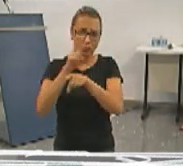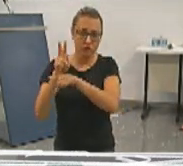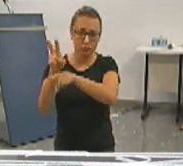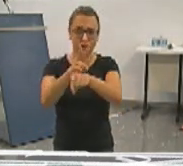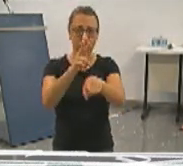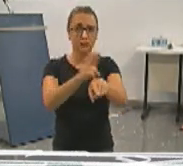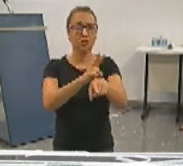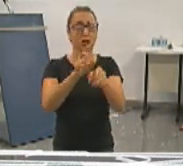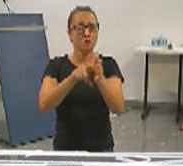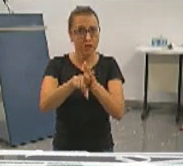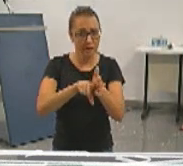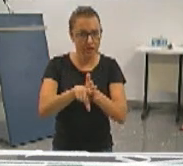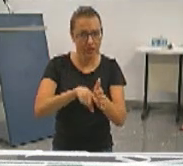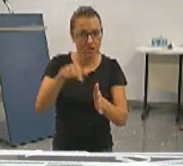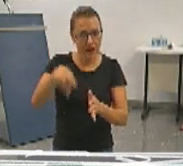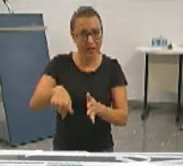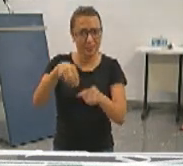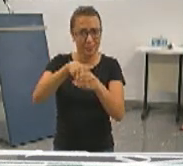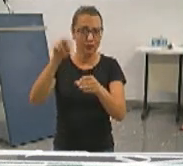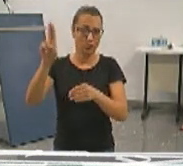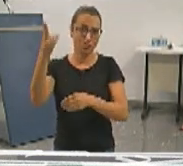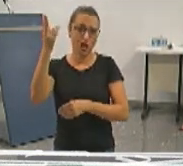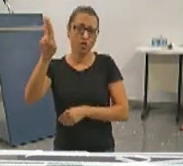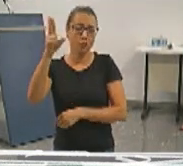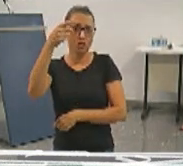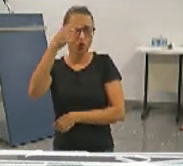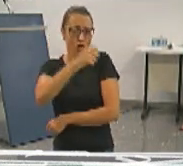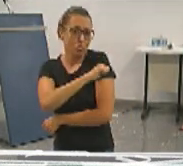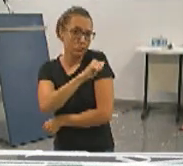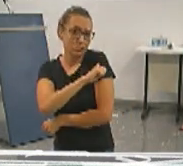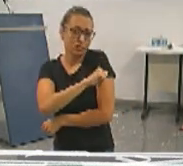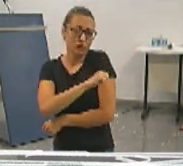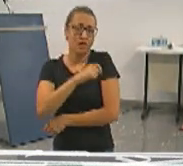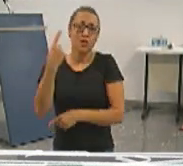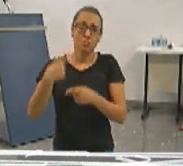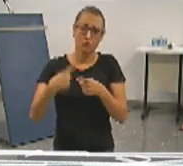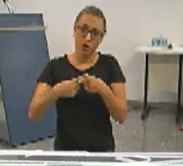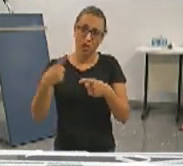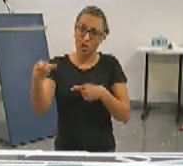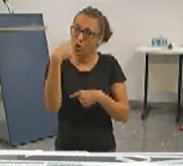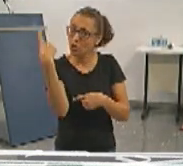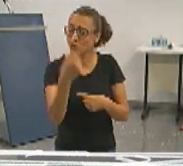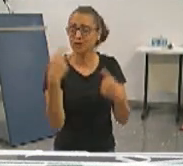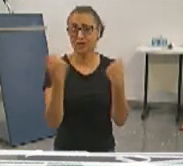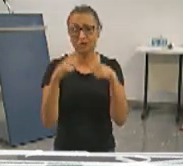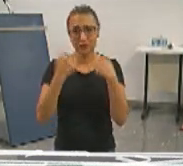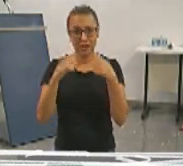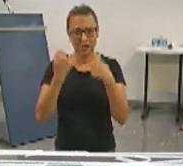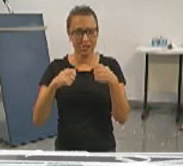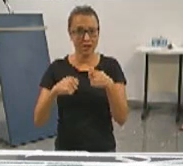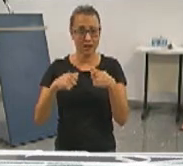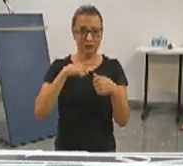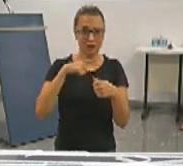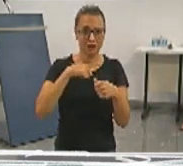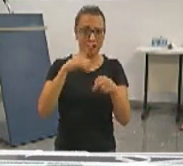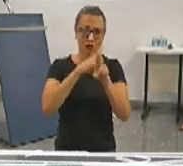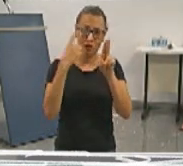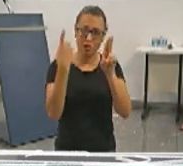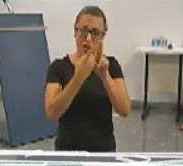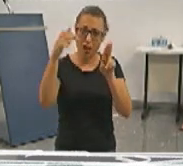os pesquisadores, com os extensionistas, com os alunos, porque nós precisamos ocupar essa universidade com pessoas capazes de